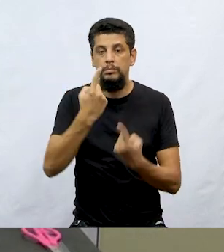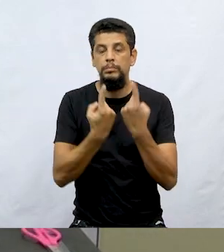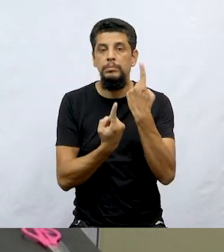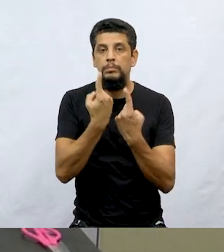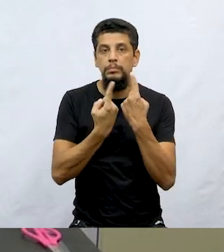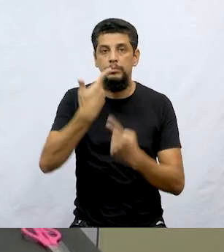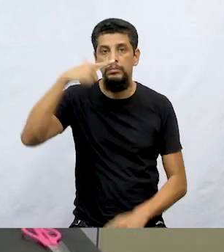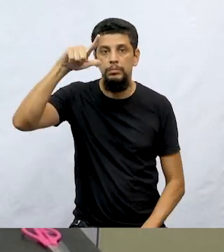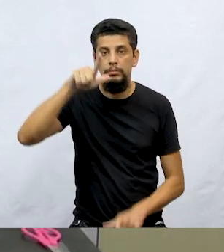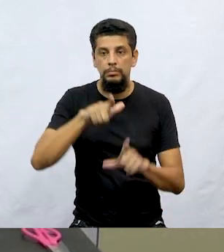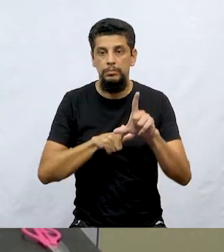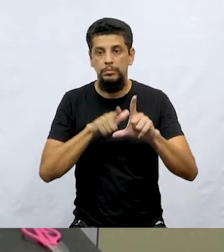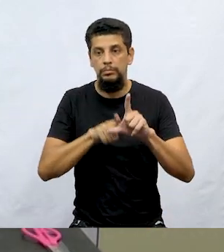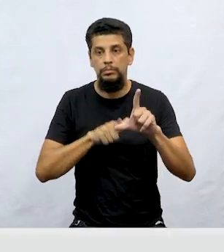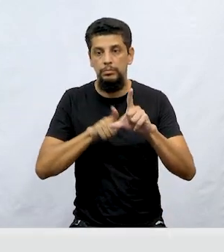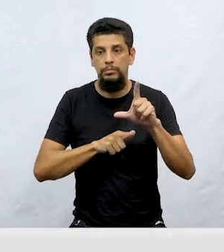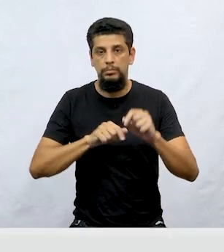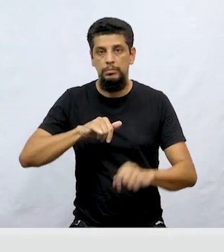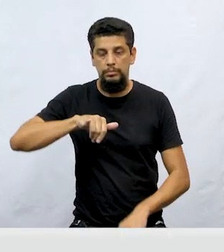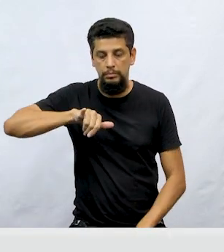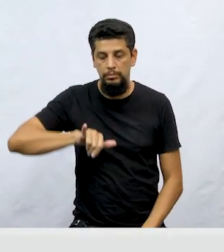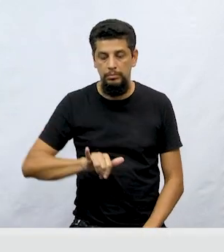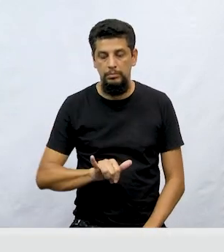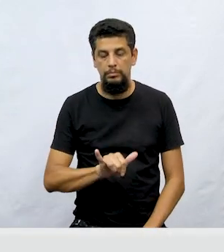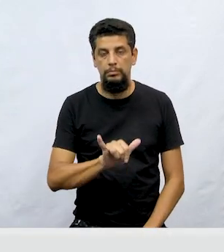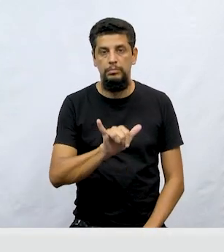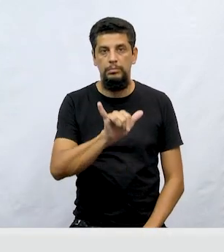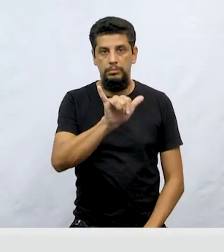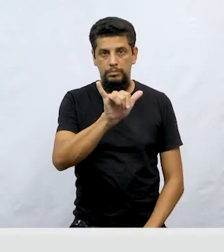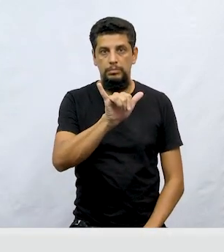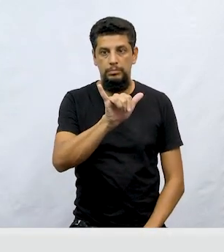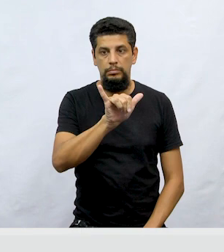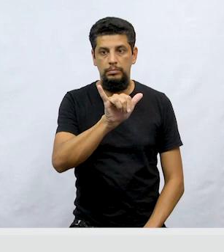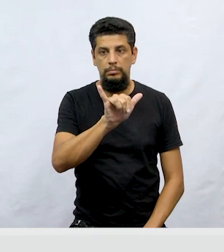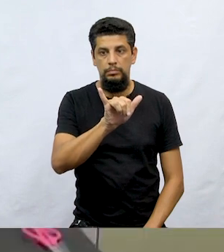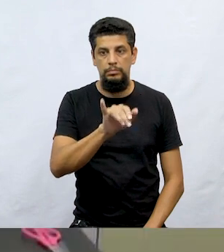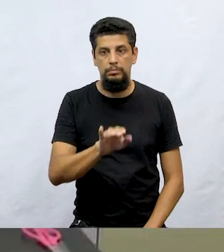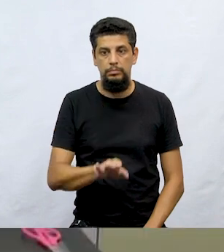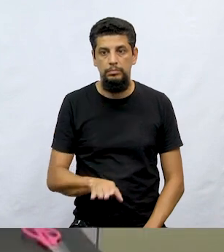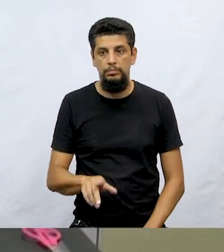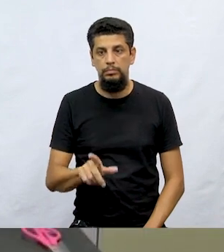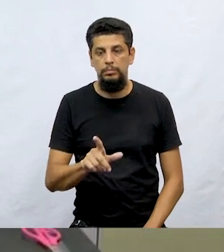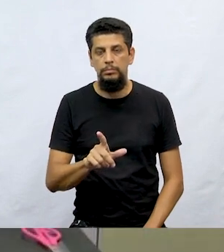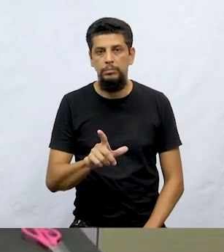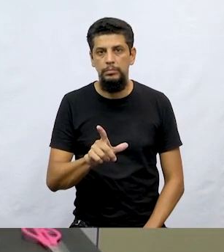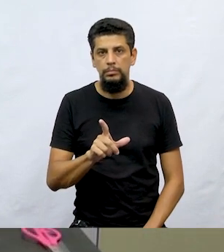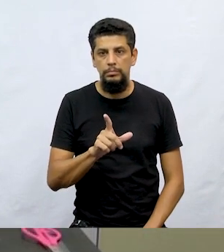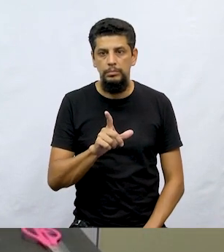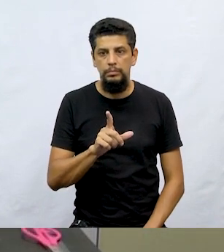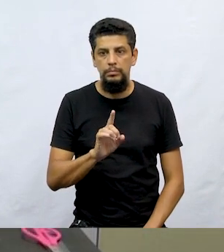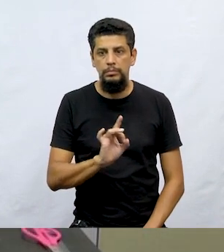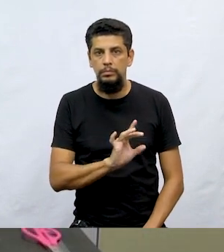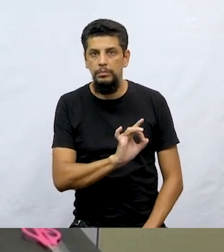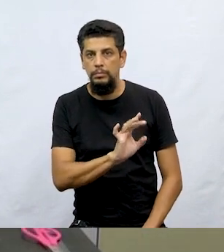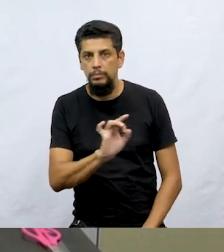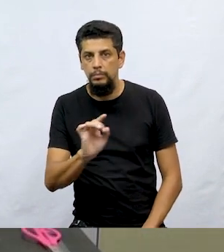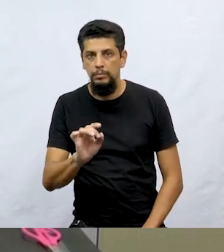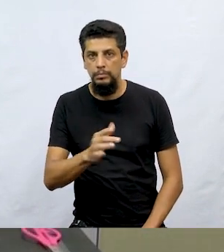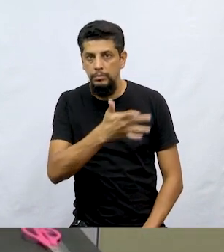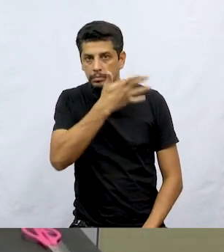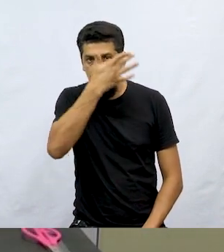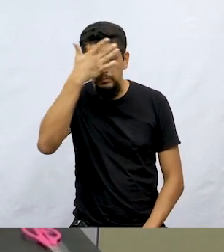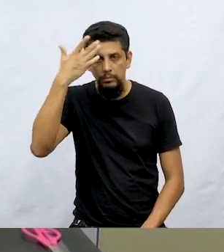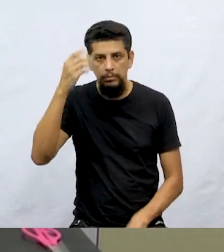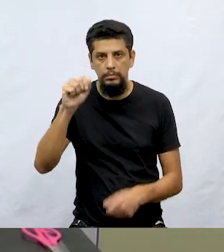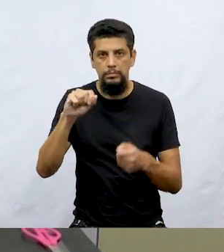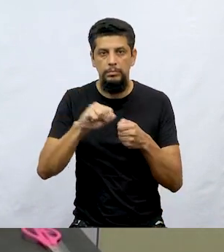letra, próxima letra é a letra Y. Y. Y. Também tem pessoas... A gente, cada um faz um jeitinho.